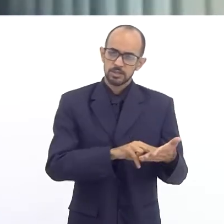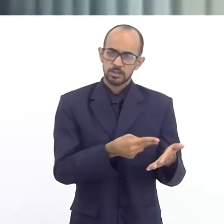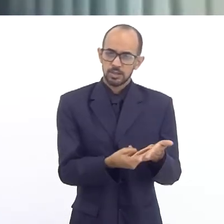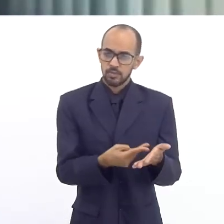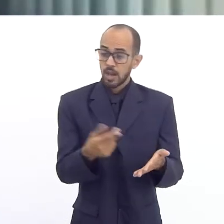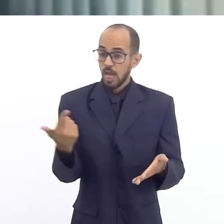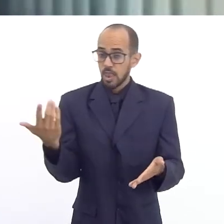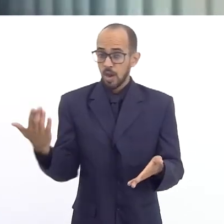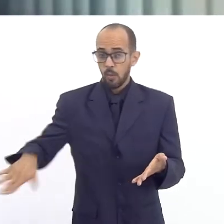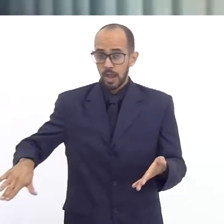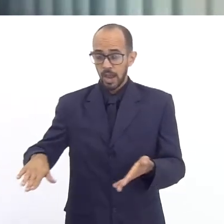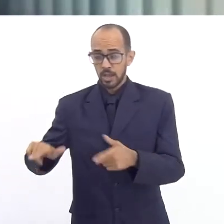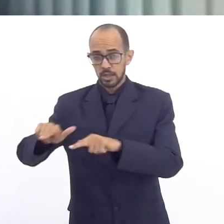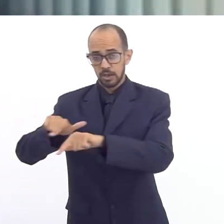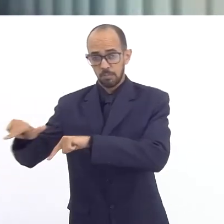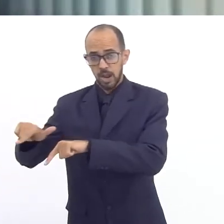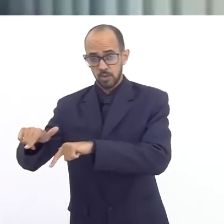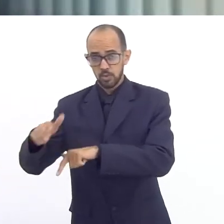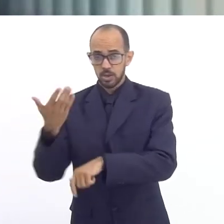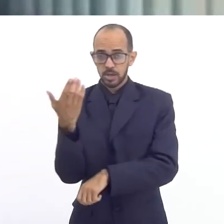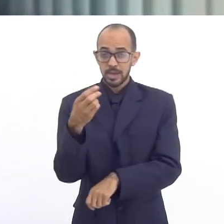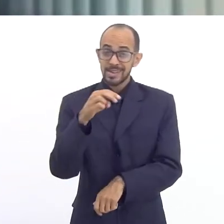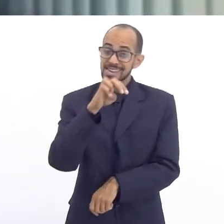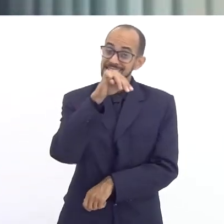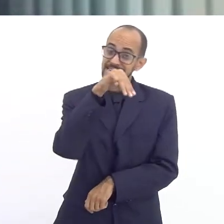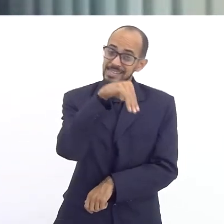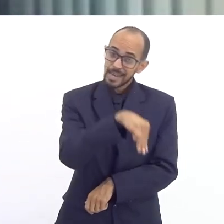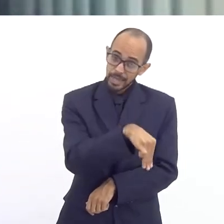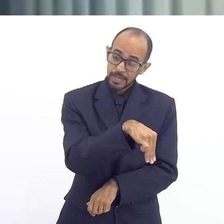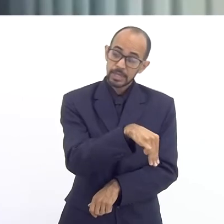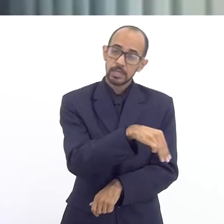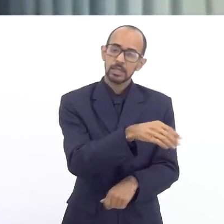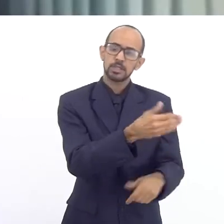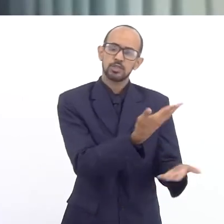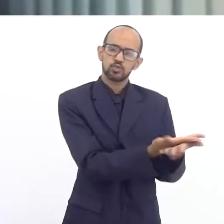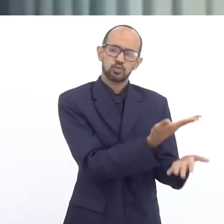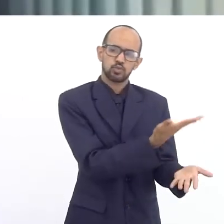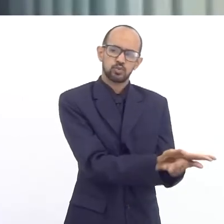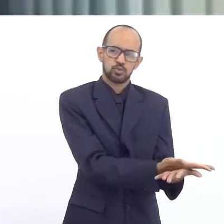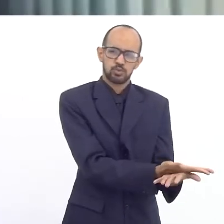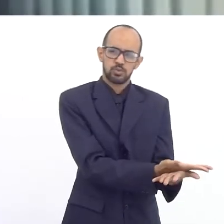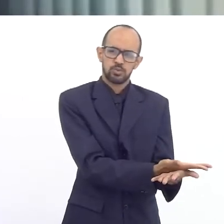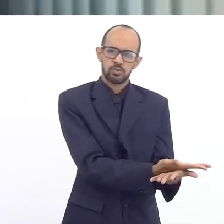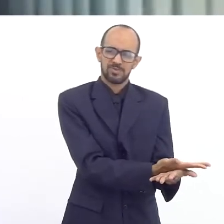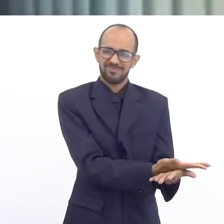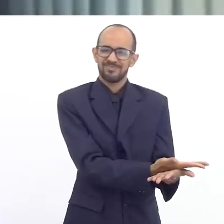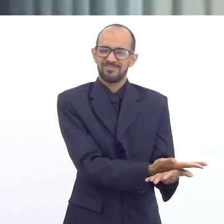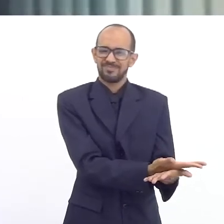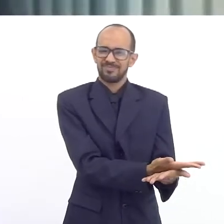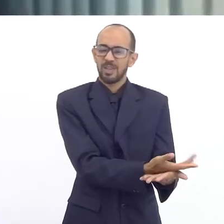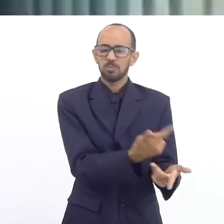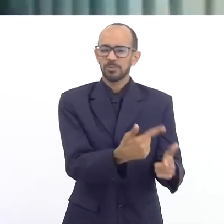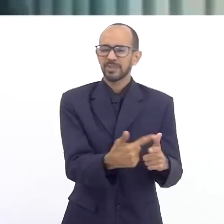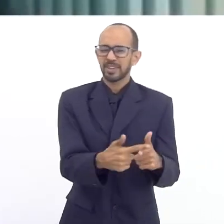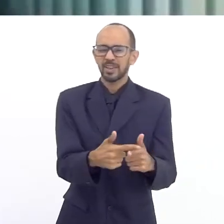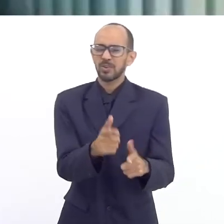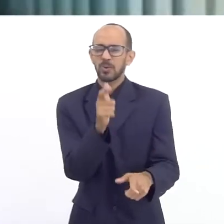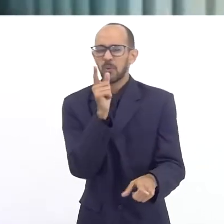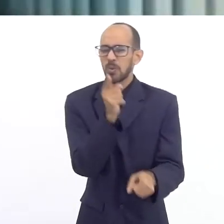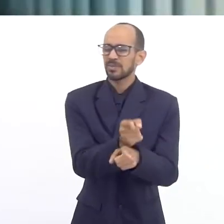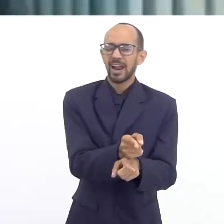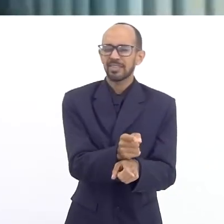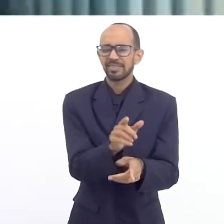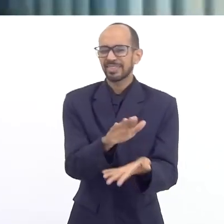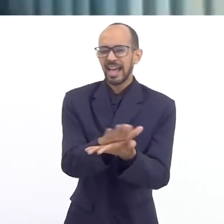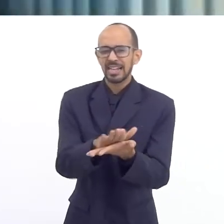nem estuda. Não porque estejam com dificuldades financeiras, apenas porque não encontraram nada que os satisfizesse. E